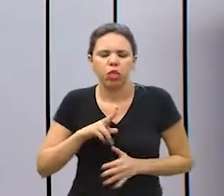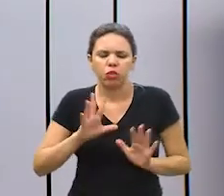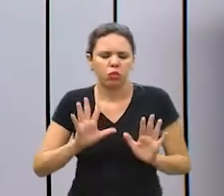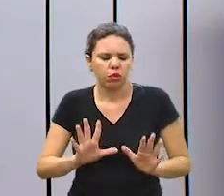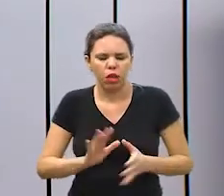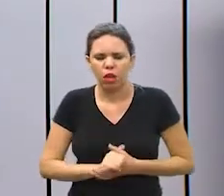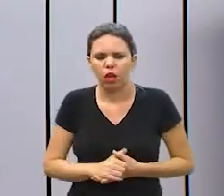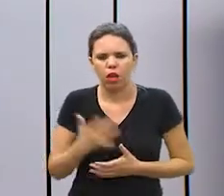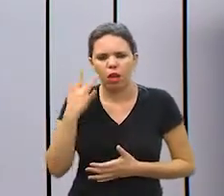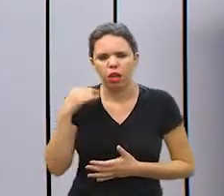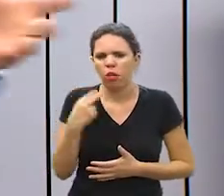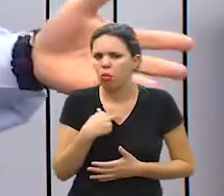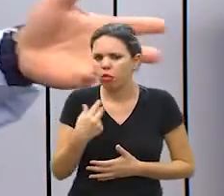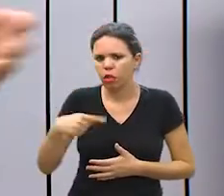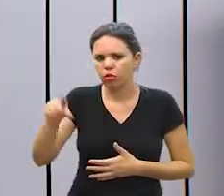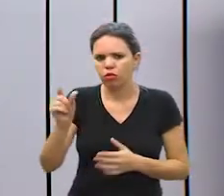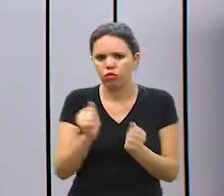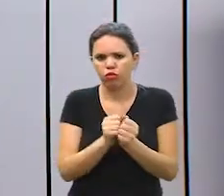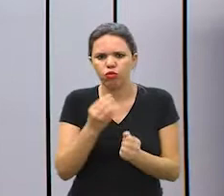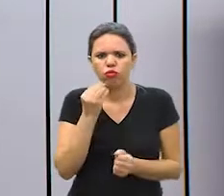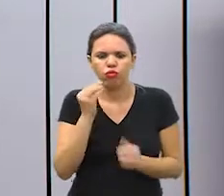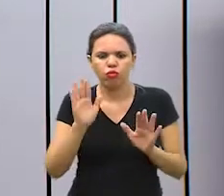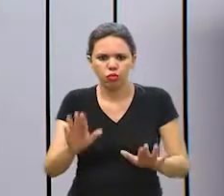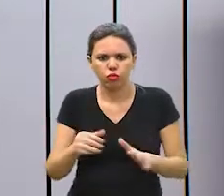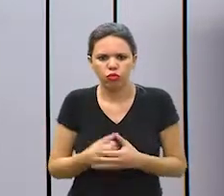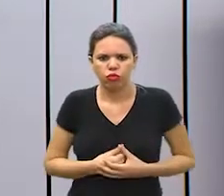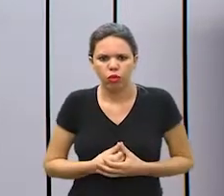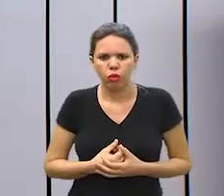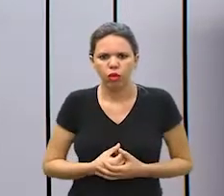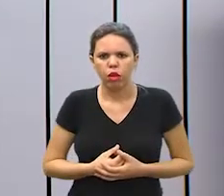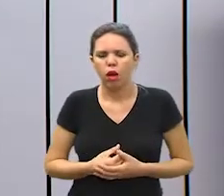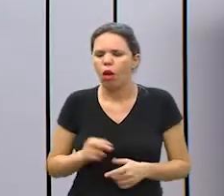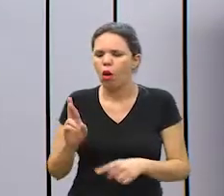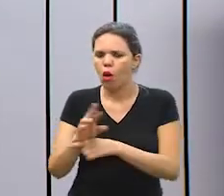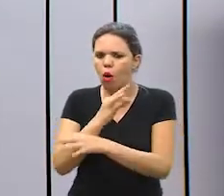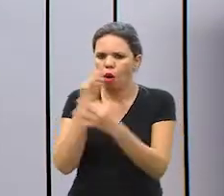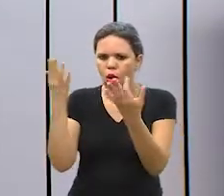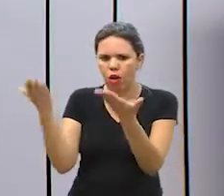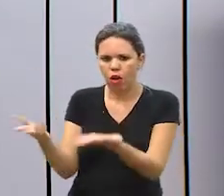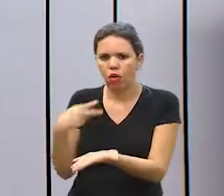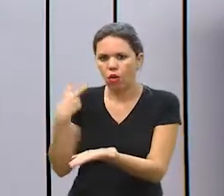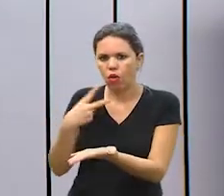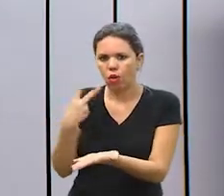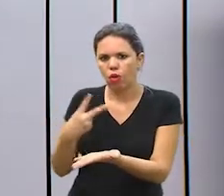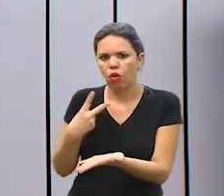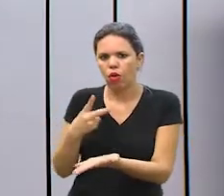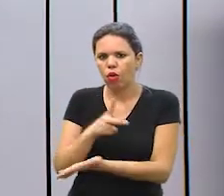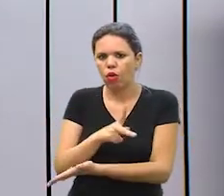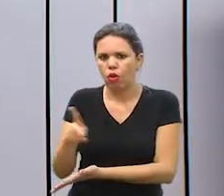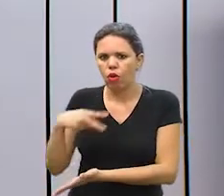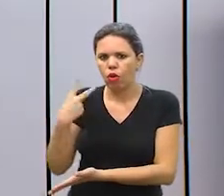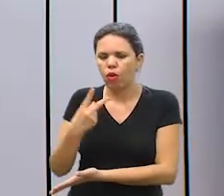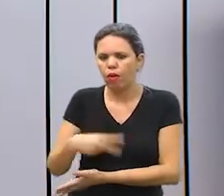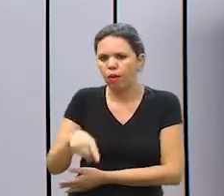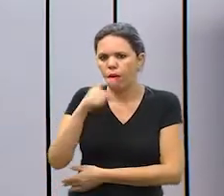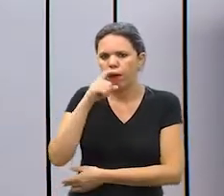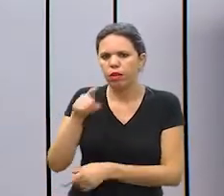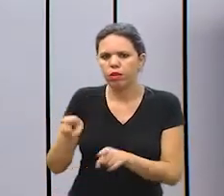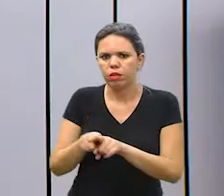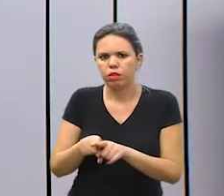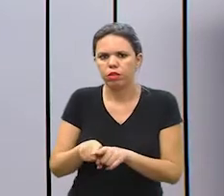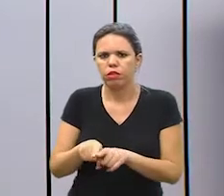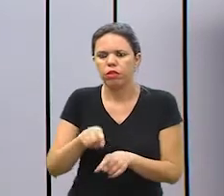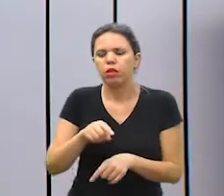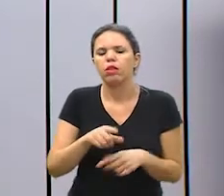pessoais e a gente acabou não tendo a oportunidade de ir, mas muito bem representado pelo vereador José Carlos e também o